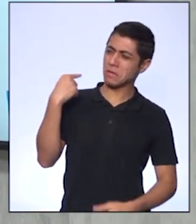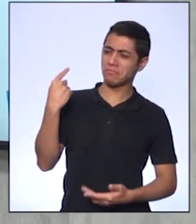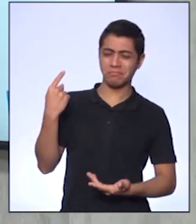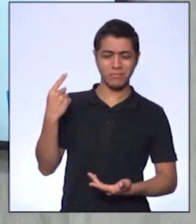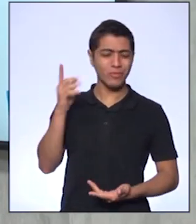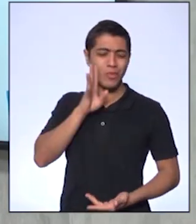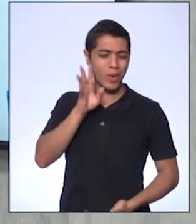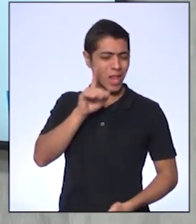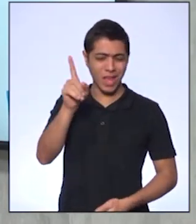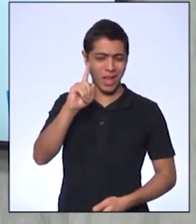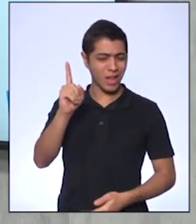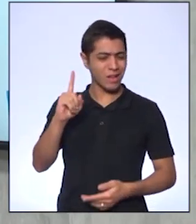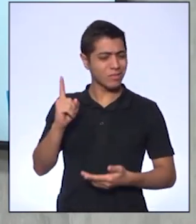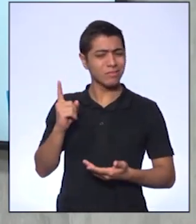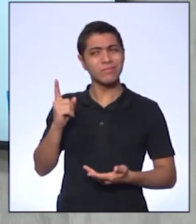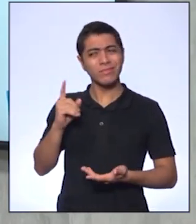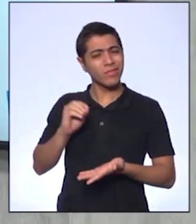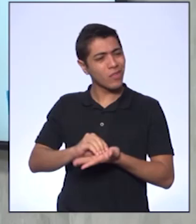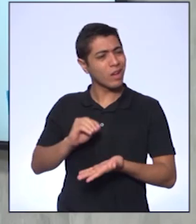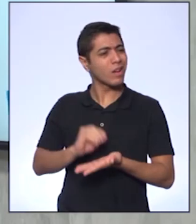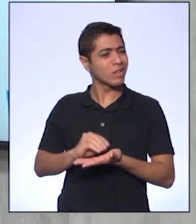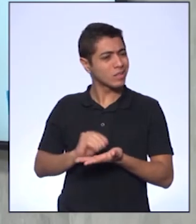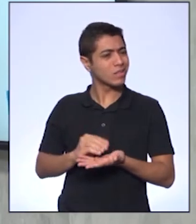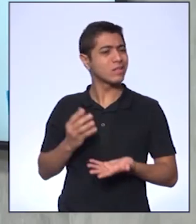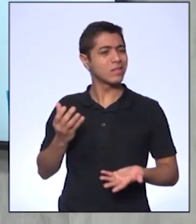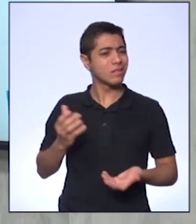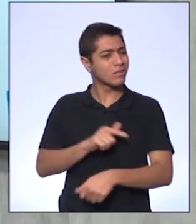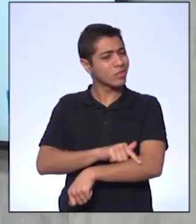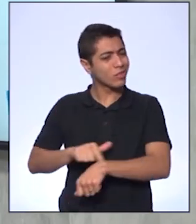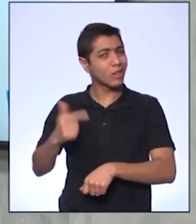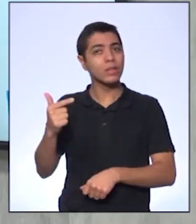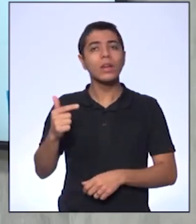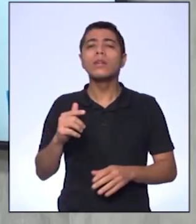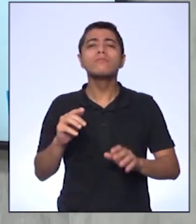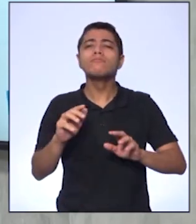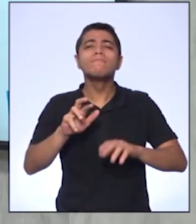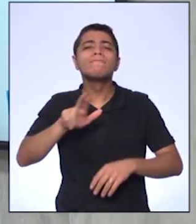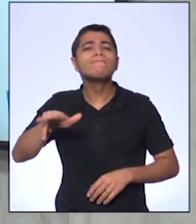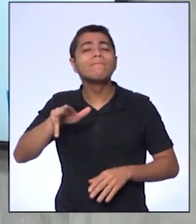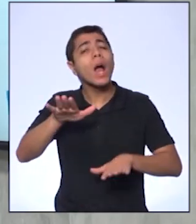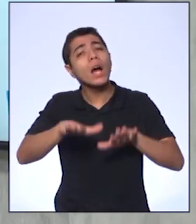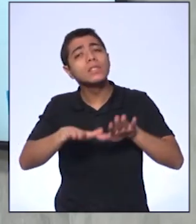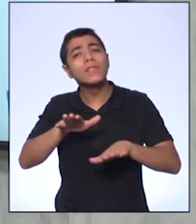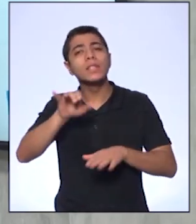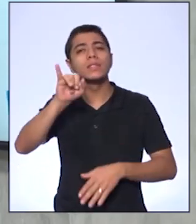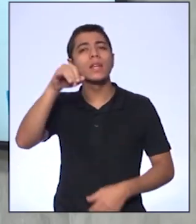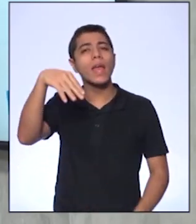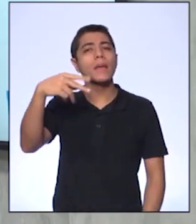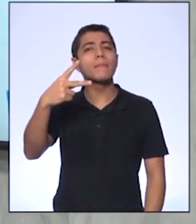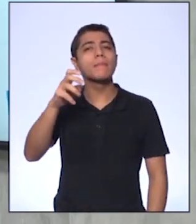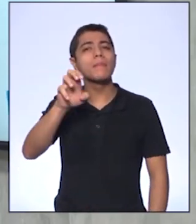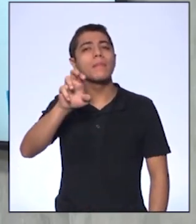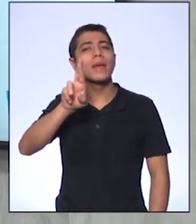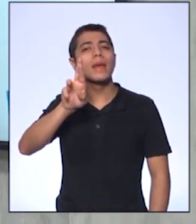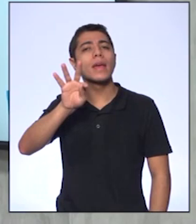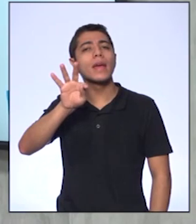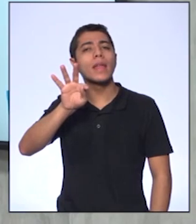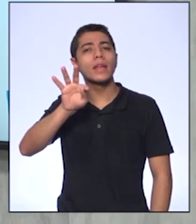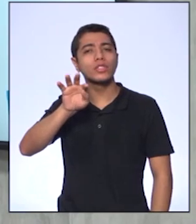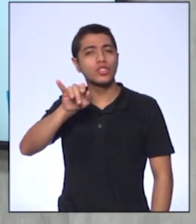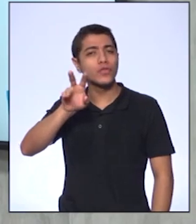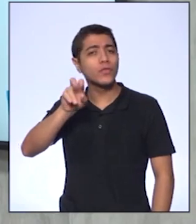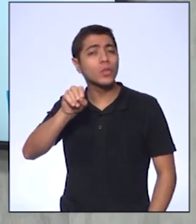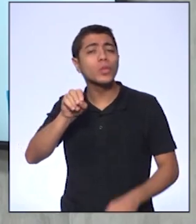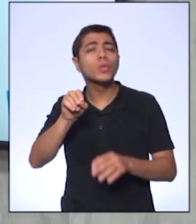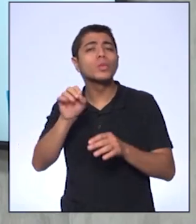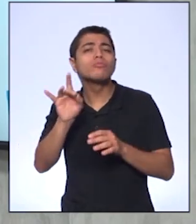imperativo, ele está em sugestões, em aconselhamentos, percebe? Quando você abre um manual de instalação